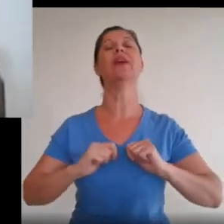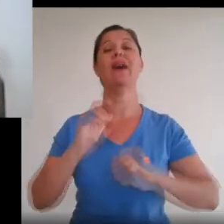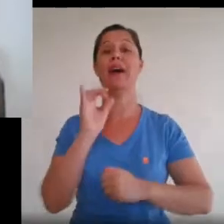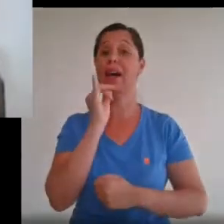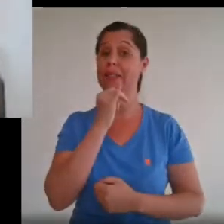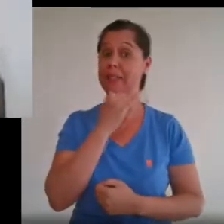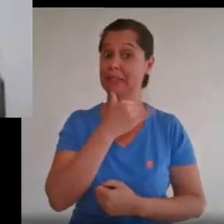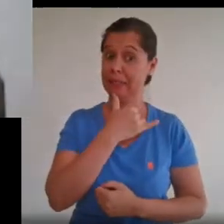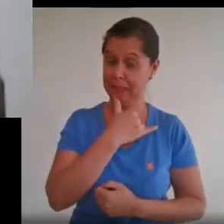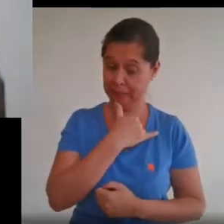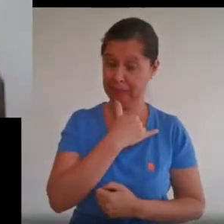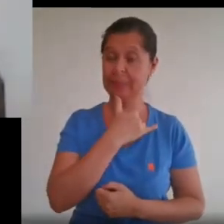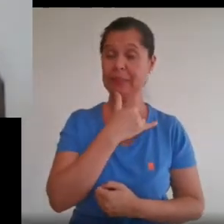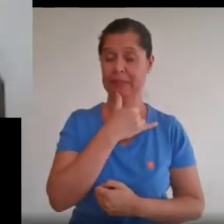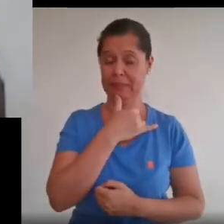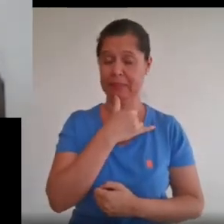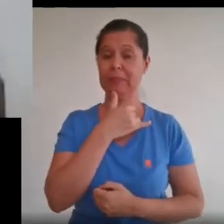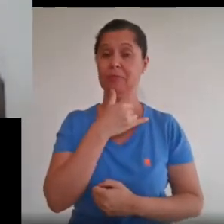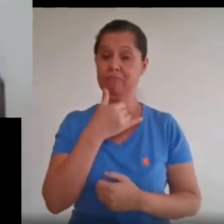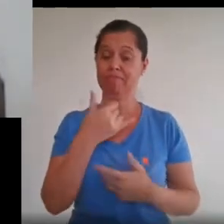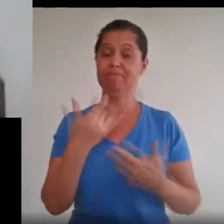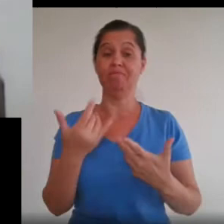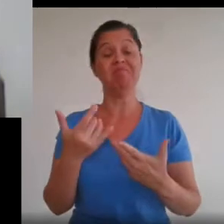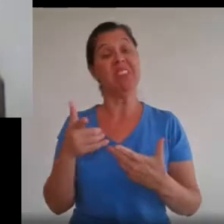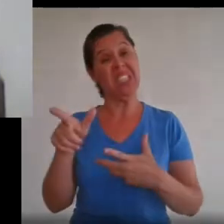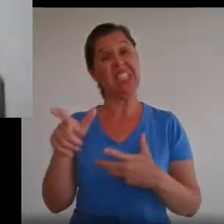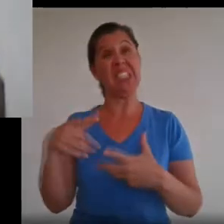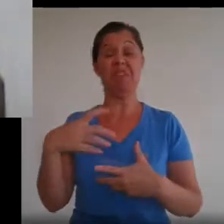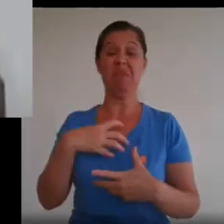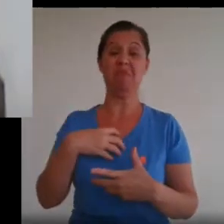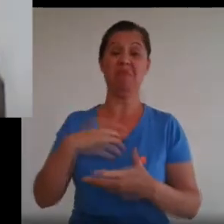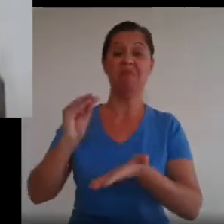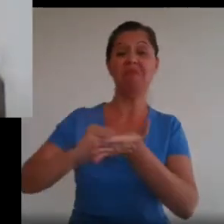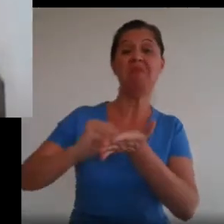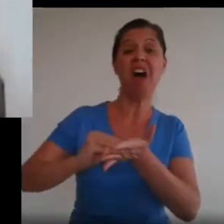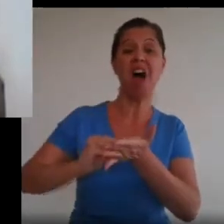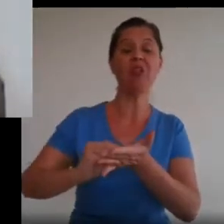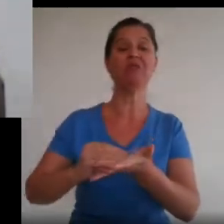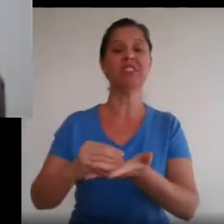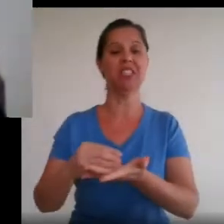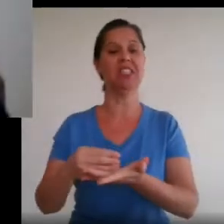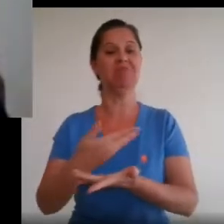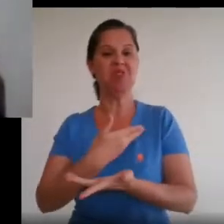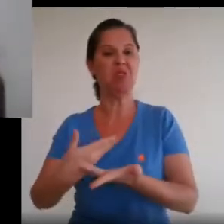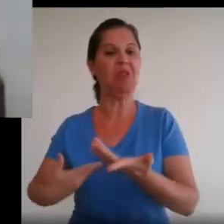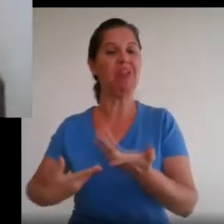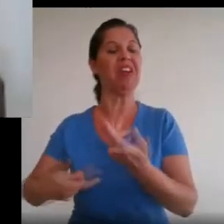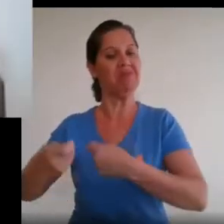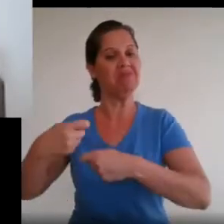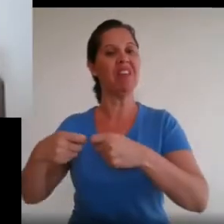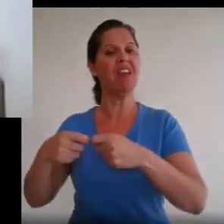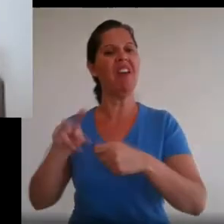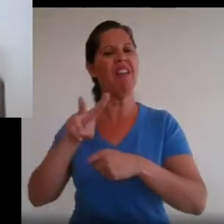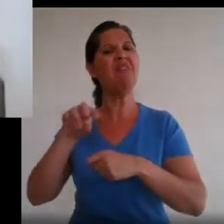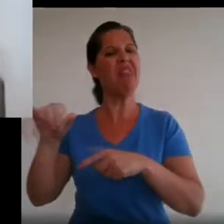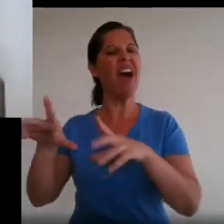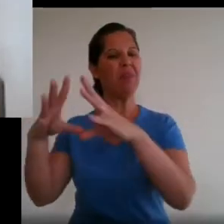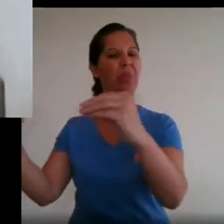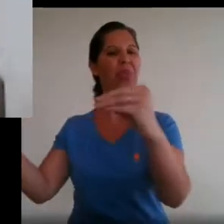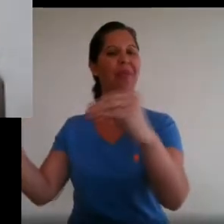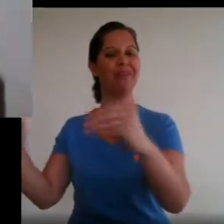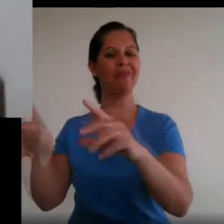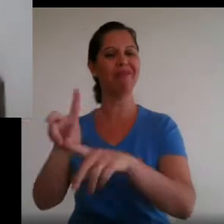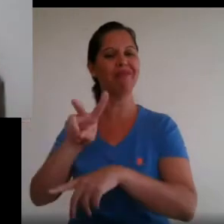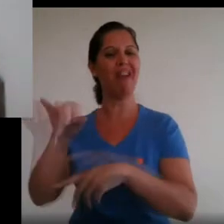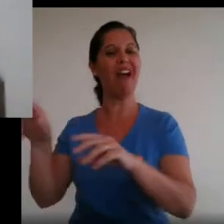e que esse desgoverno, eles podem passar, eles vão passar. E nós, mulheres, estamos aí